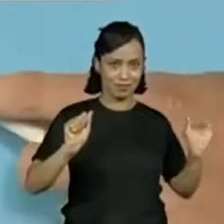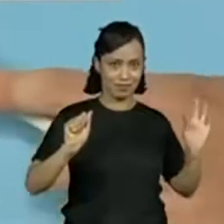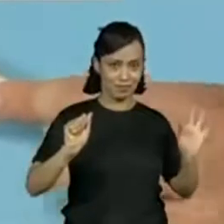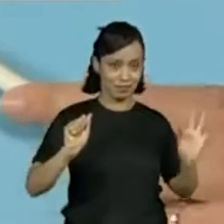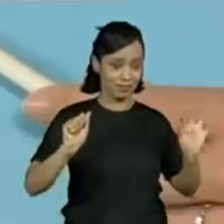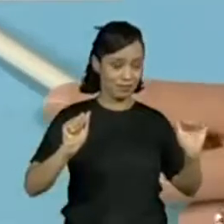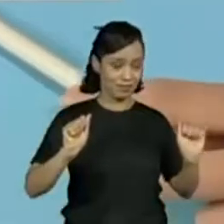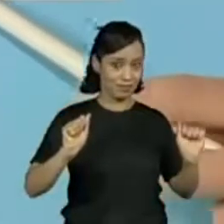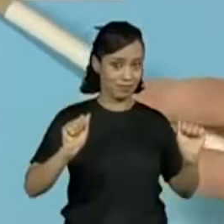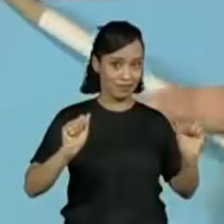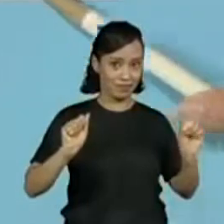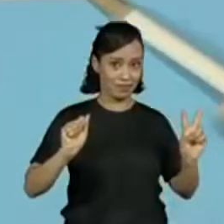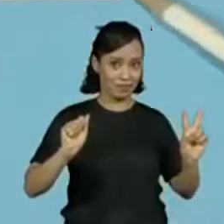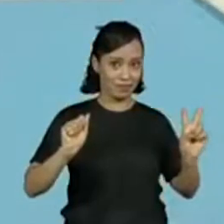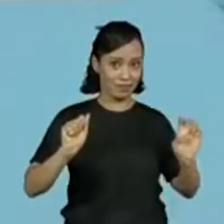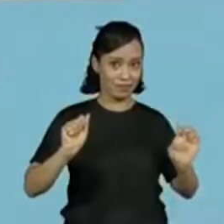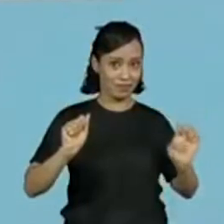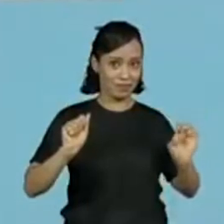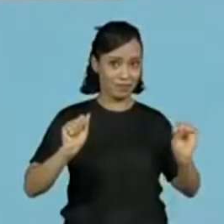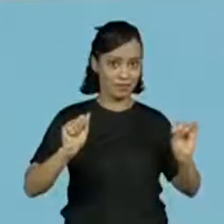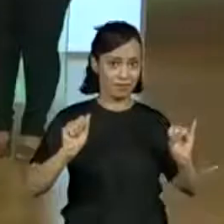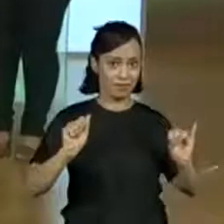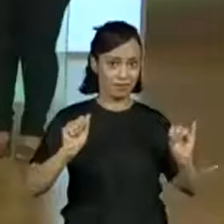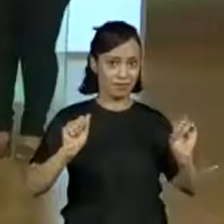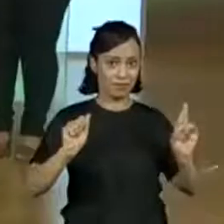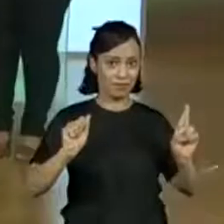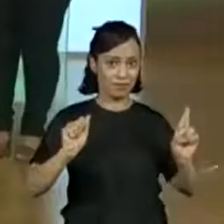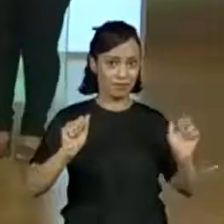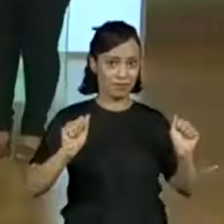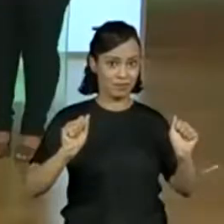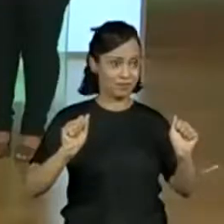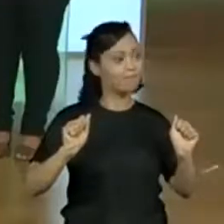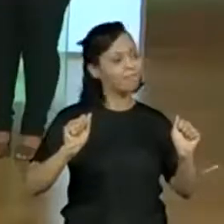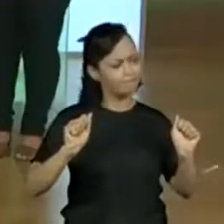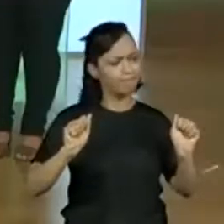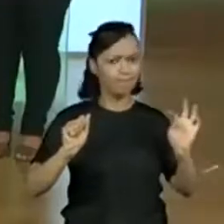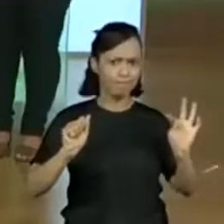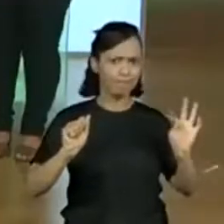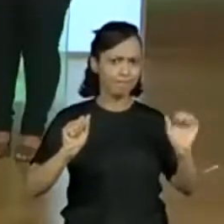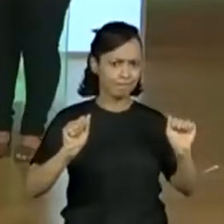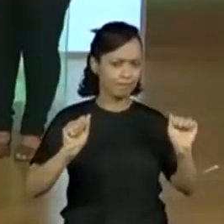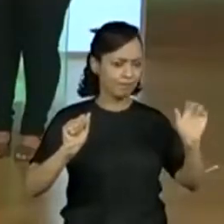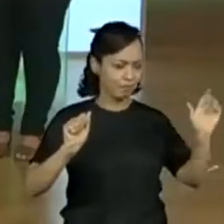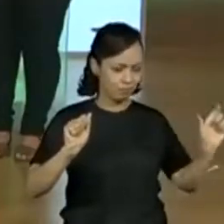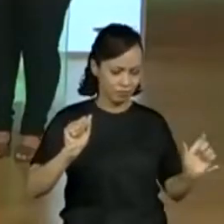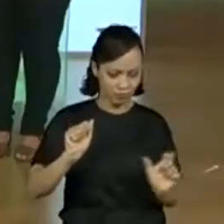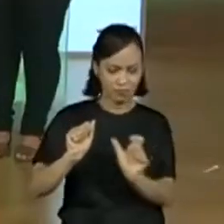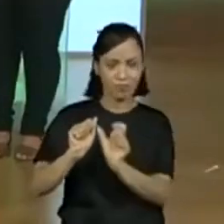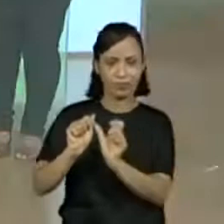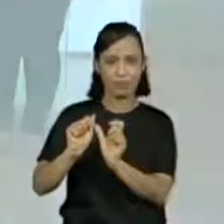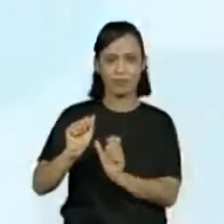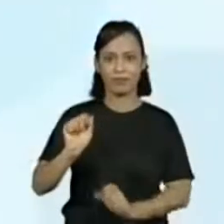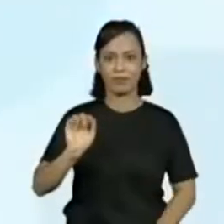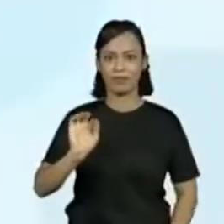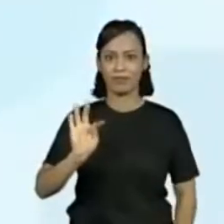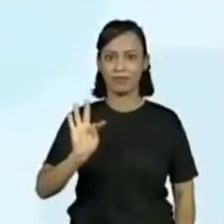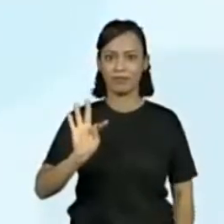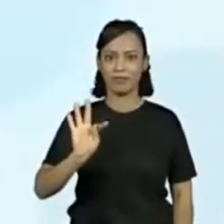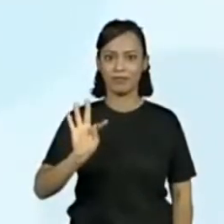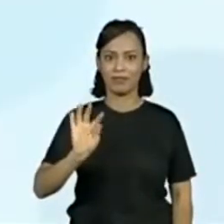o tail Ah tá feira então eu posso dar professora vive